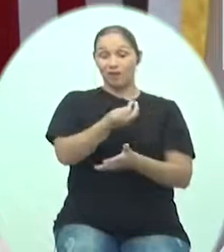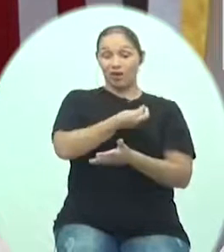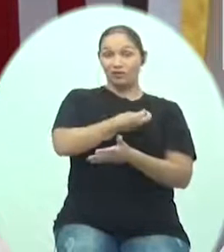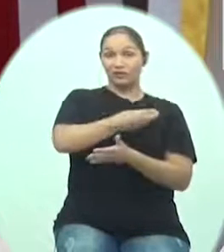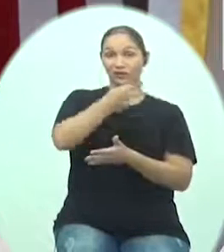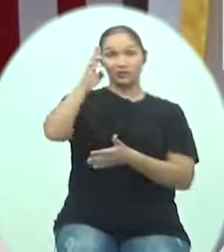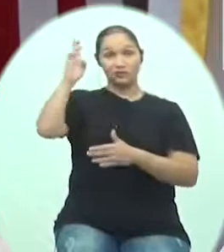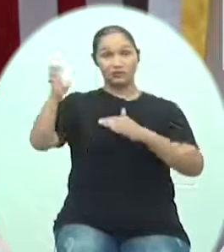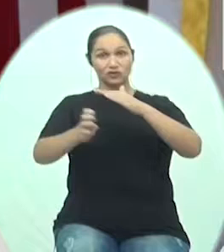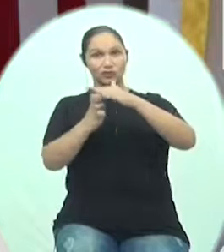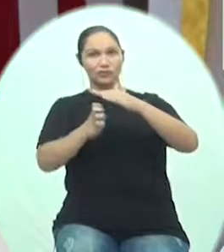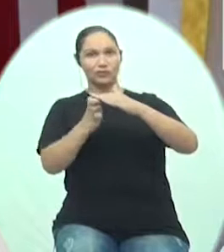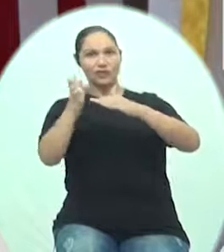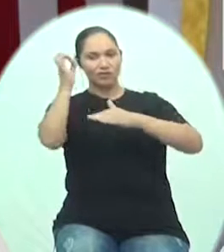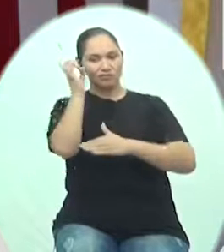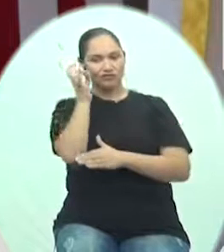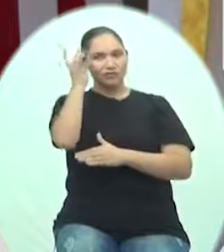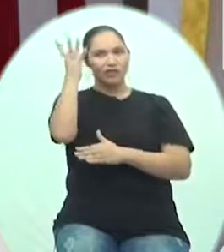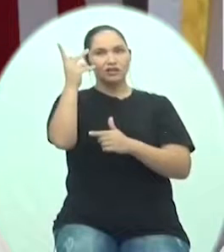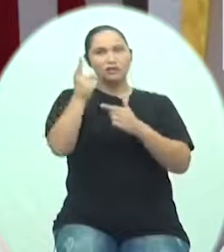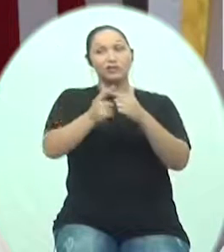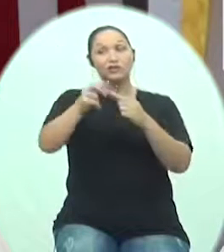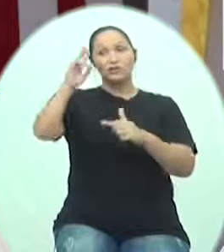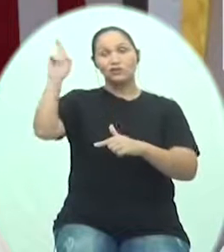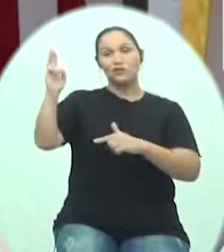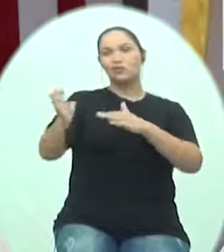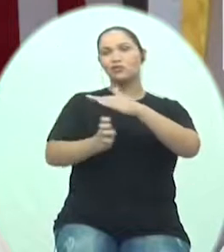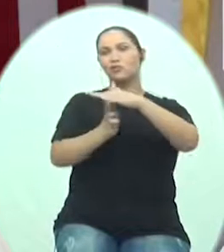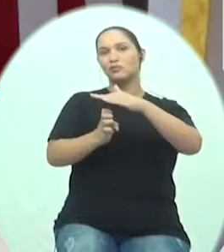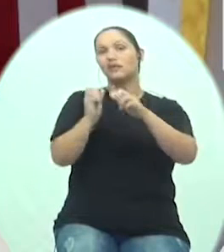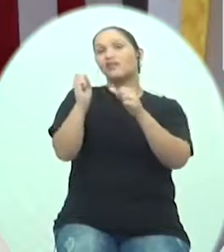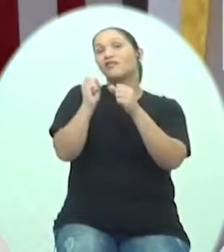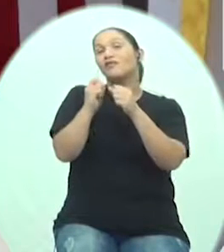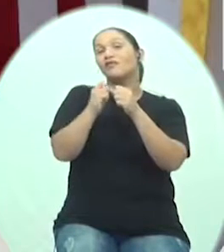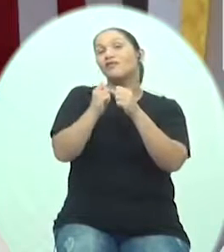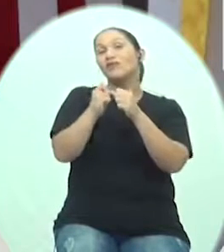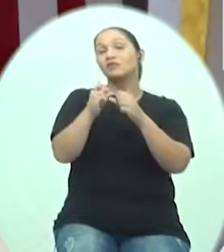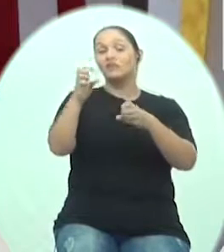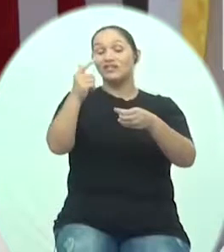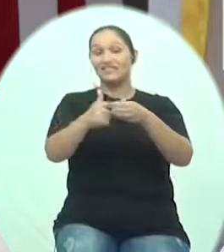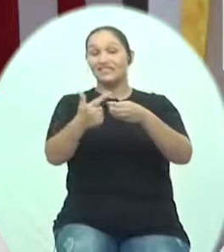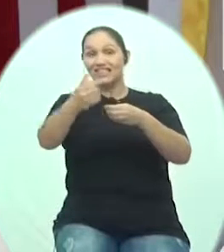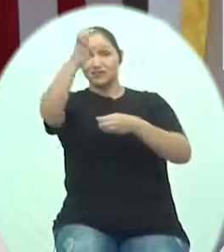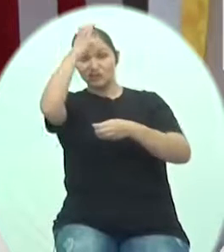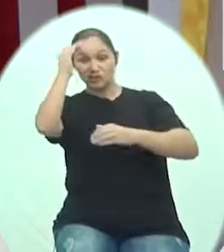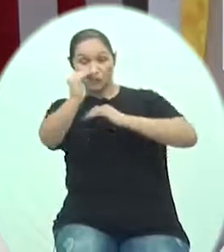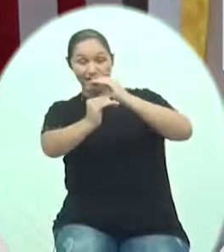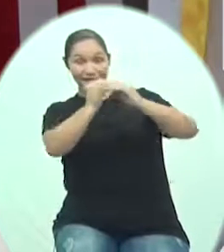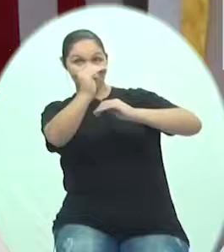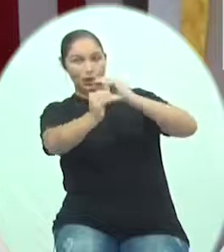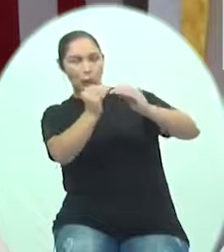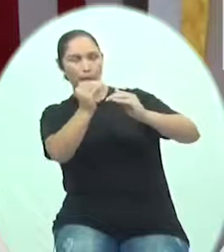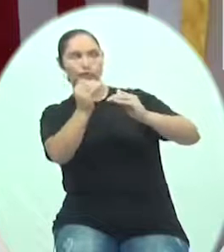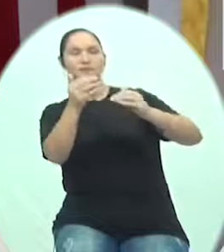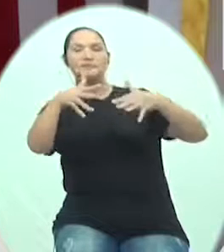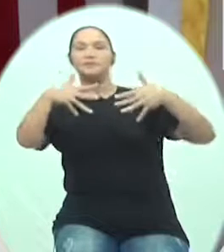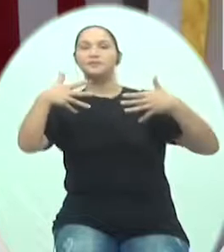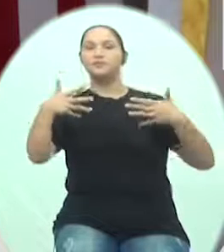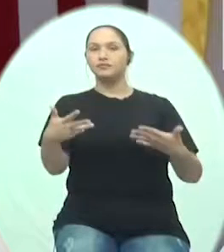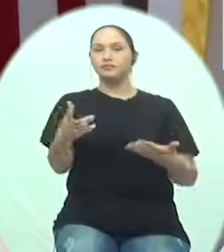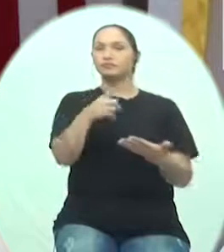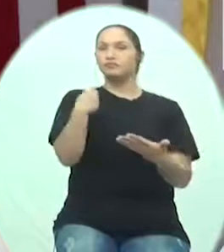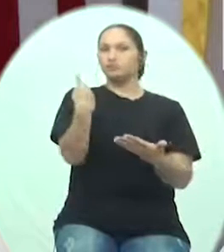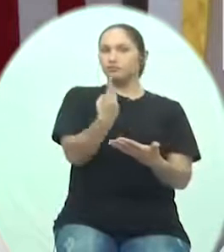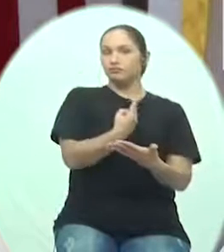geram emprego que geram renda são eles que fazem o município andar para frente se nós temos tido